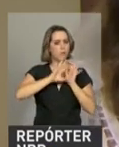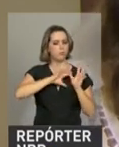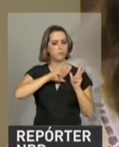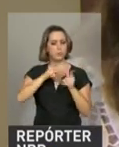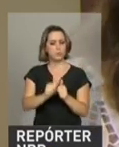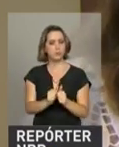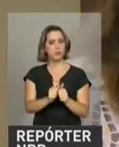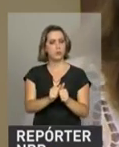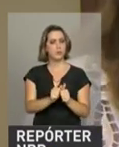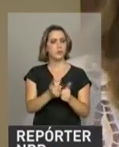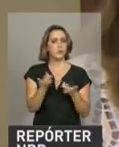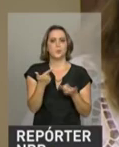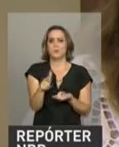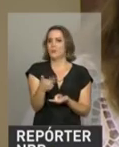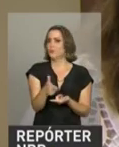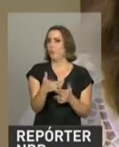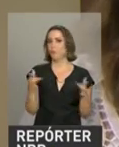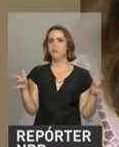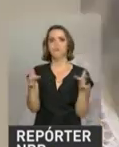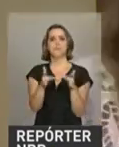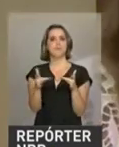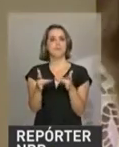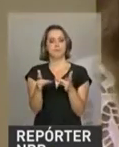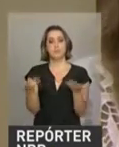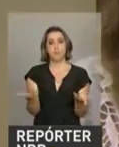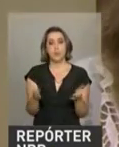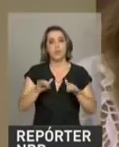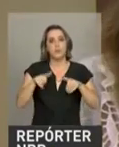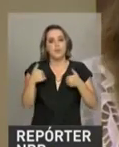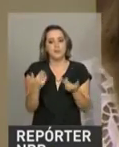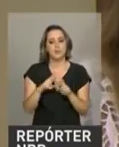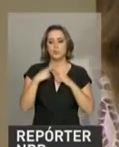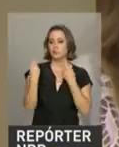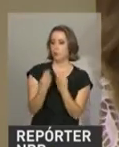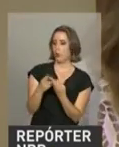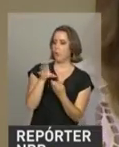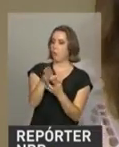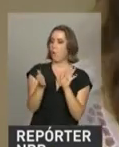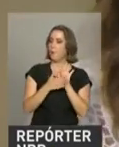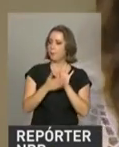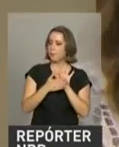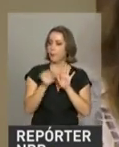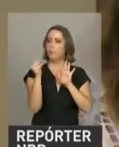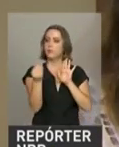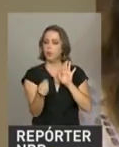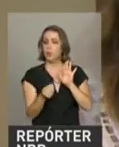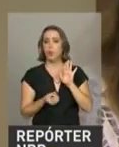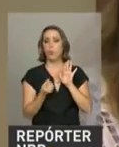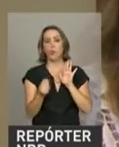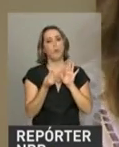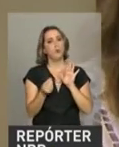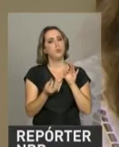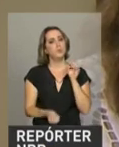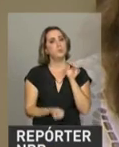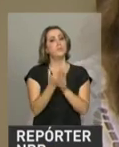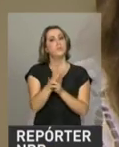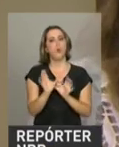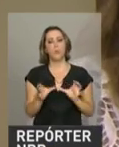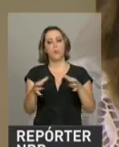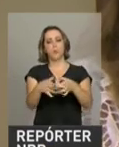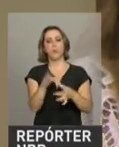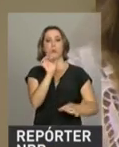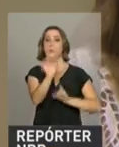Saúde, elas não estavam sendo cumpridas. E aí a gente reuniu e fez uma proposta da gente criar um colegiado, um